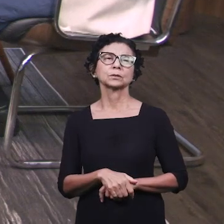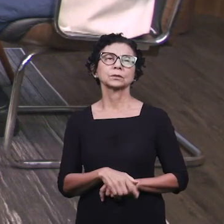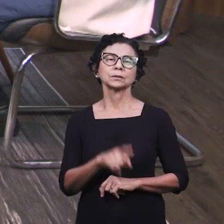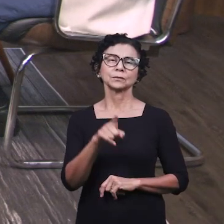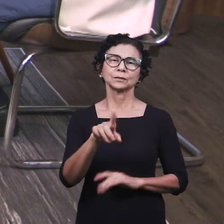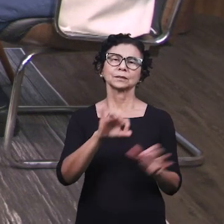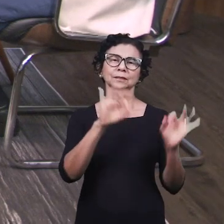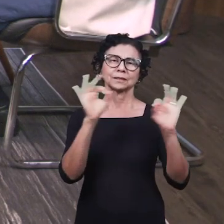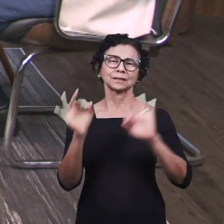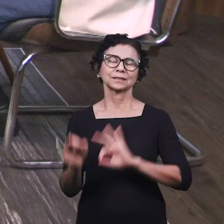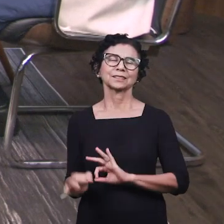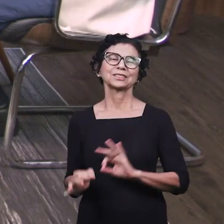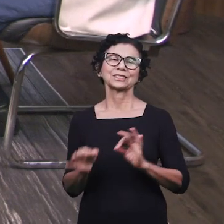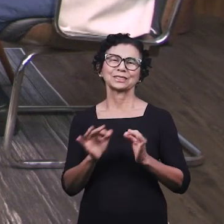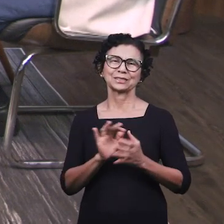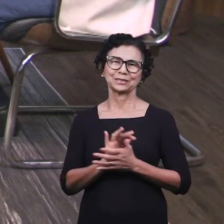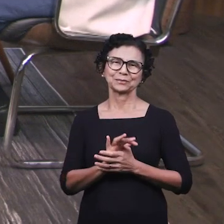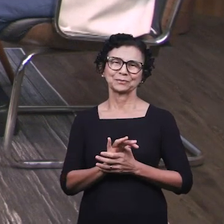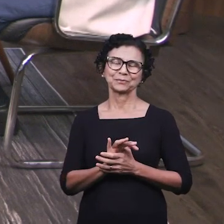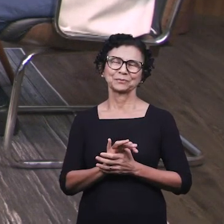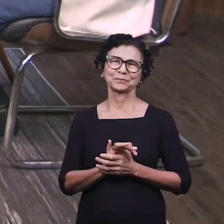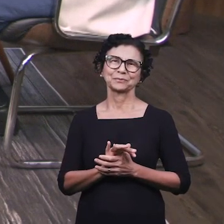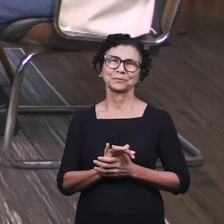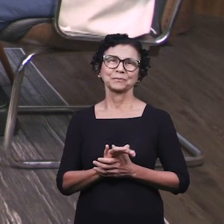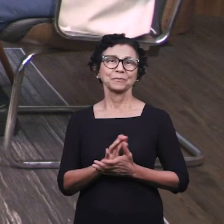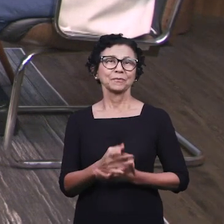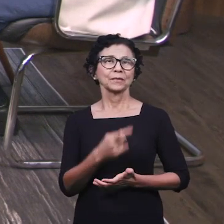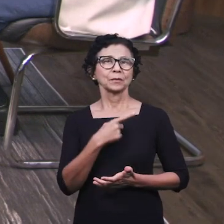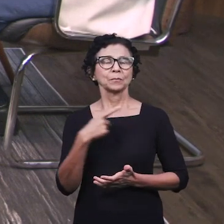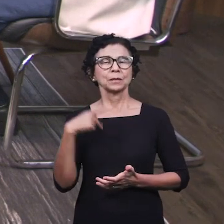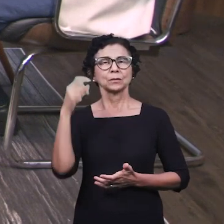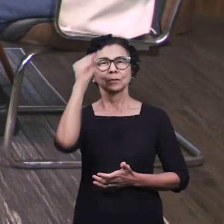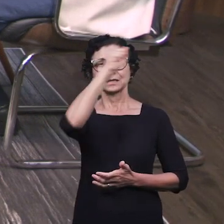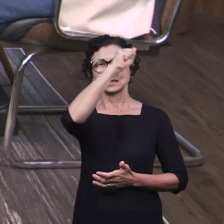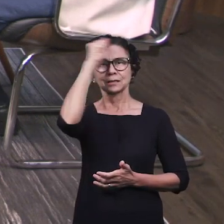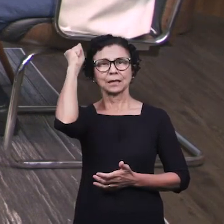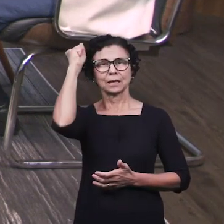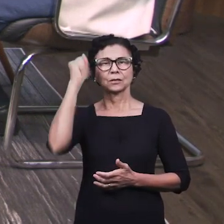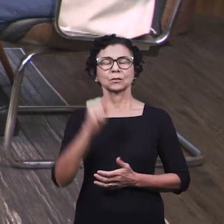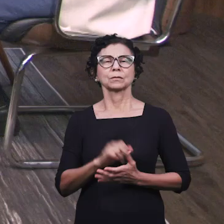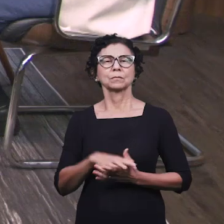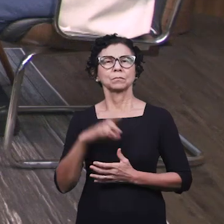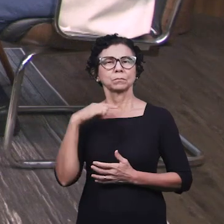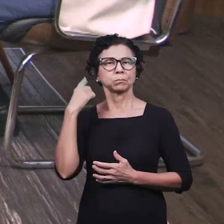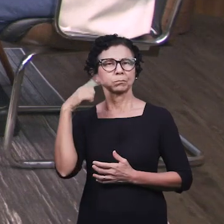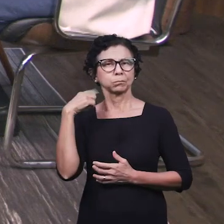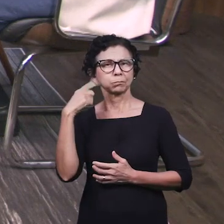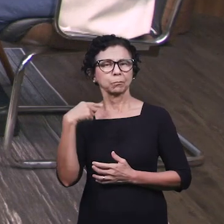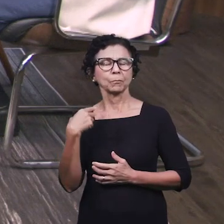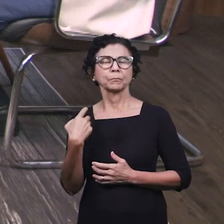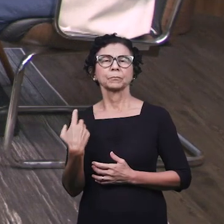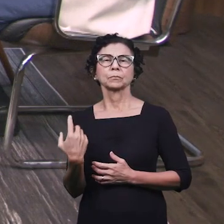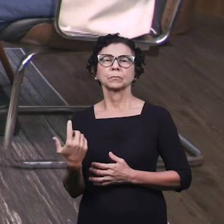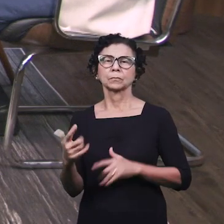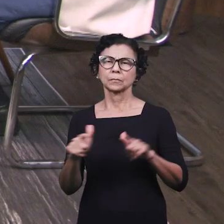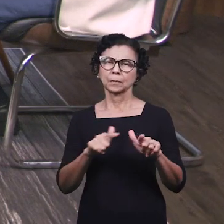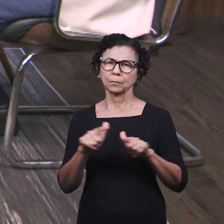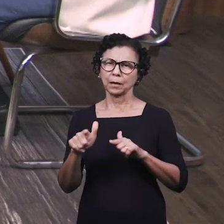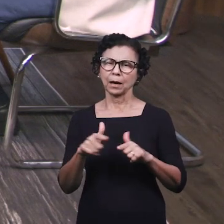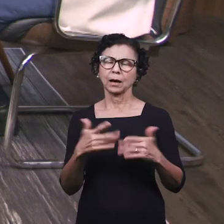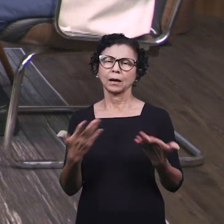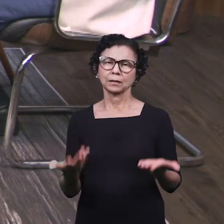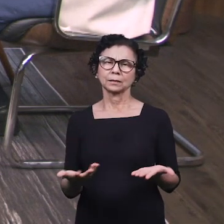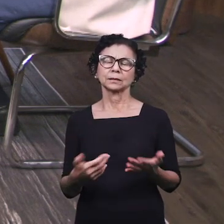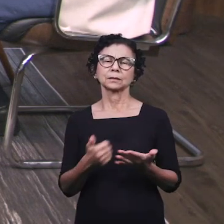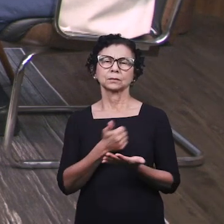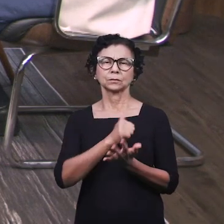você que está participando conosco hoje da nossa programação. Pastor Sérgio Souza, que é advogado e também trabalha conosco aqui na produção